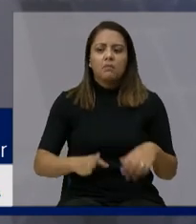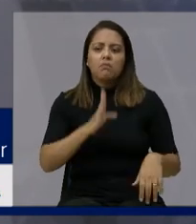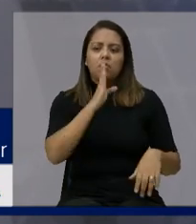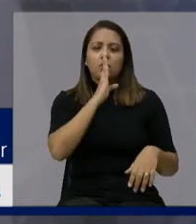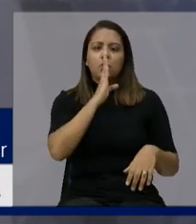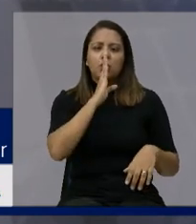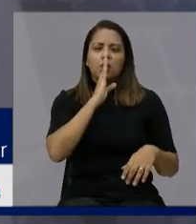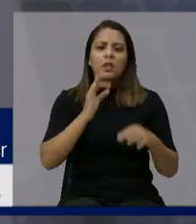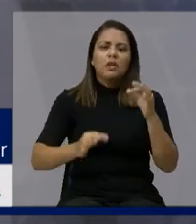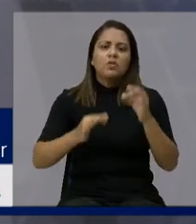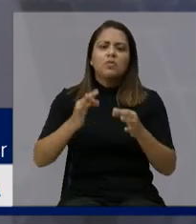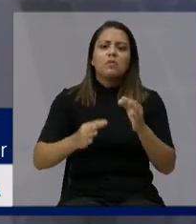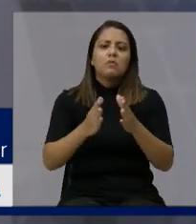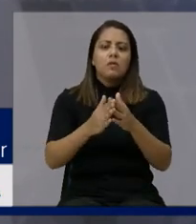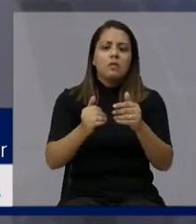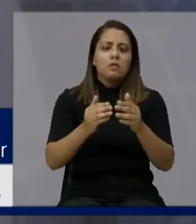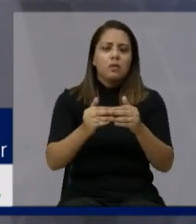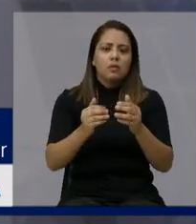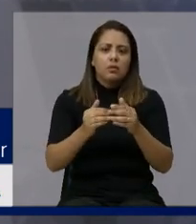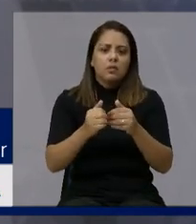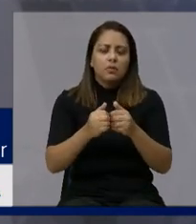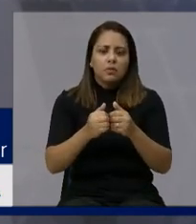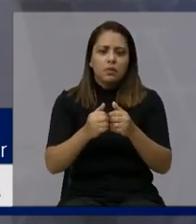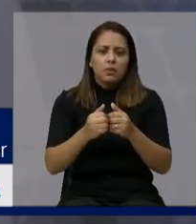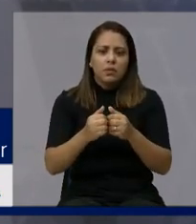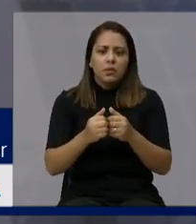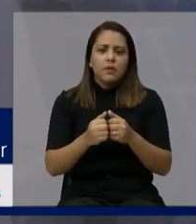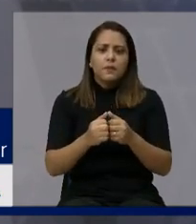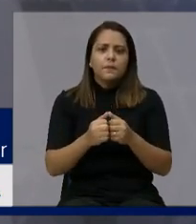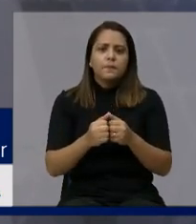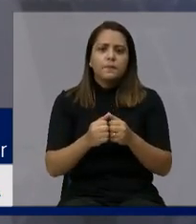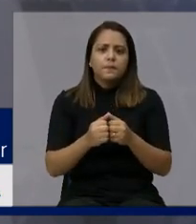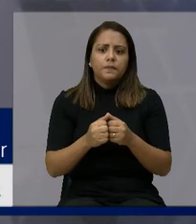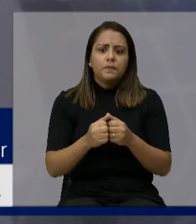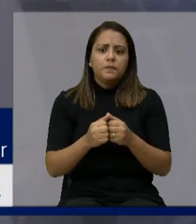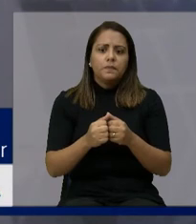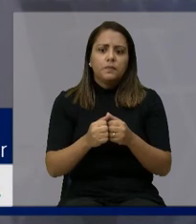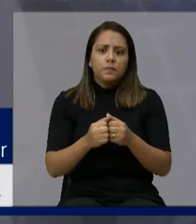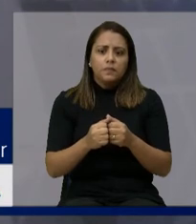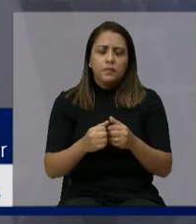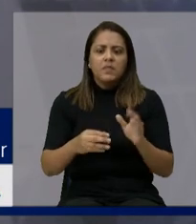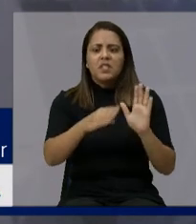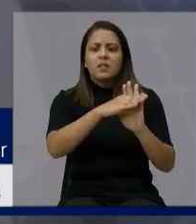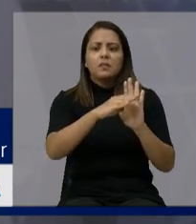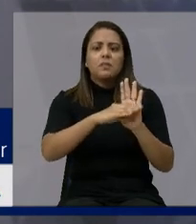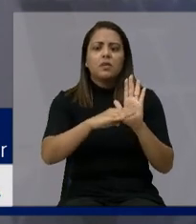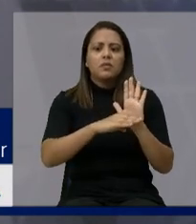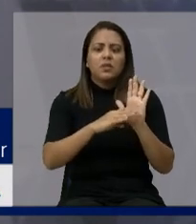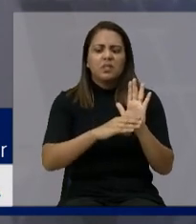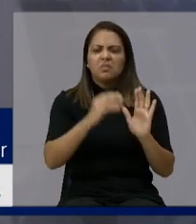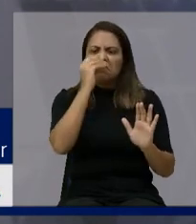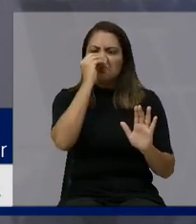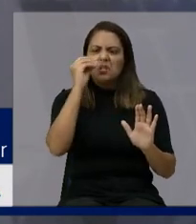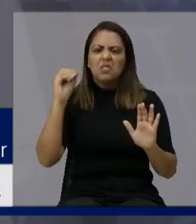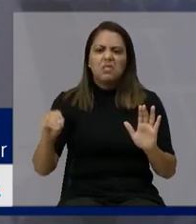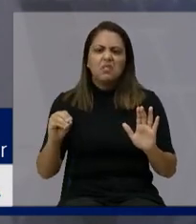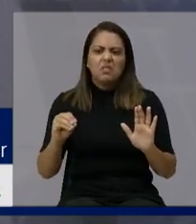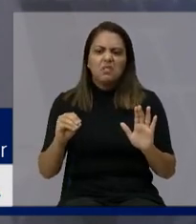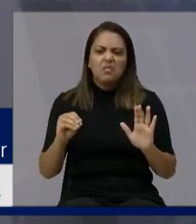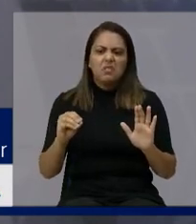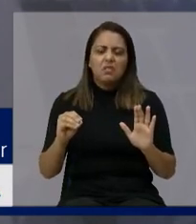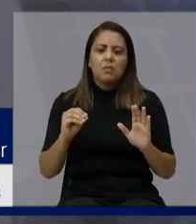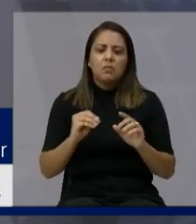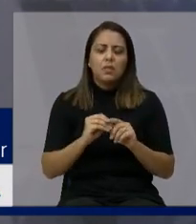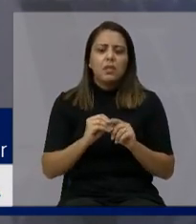demandas, concedendo o que já temos. Entre as pautas rejeitadas pela Fundação